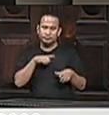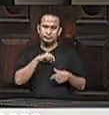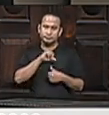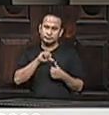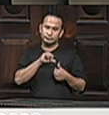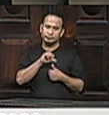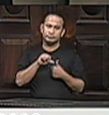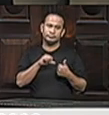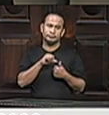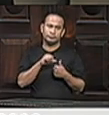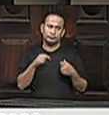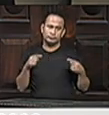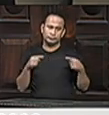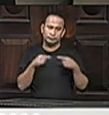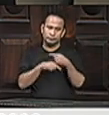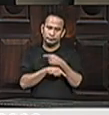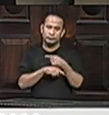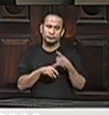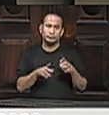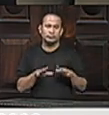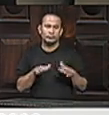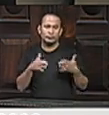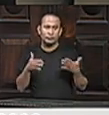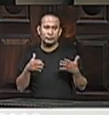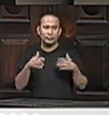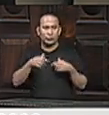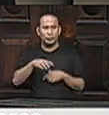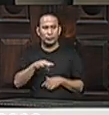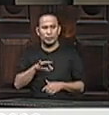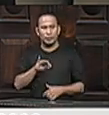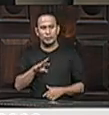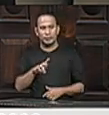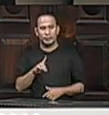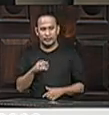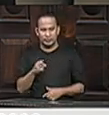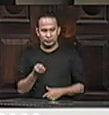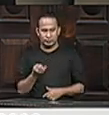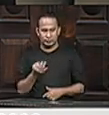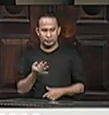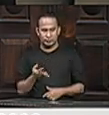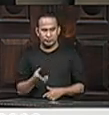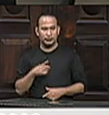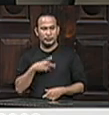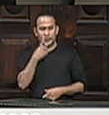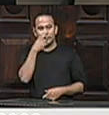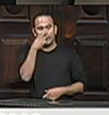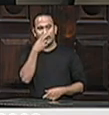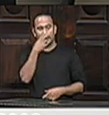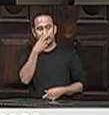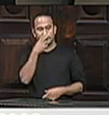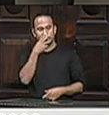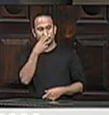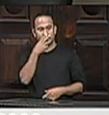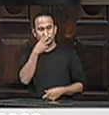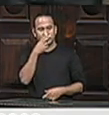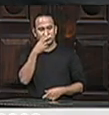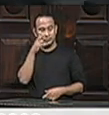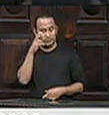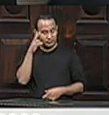enquanto as representações paritárias de patrões e empregados podem muitas vezes